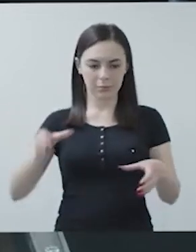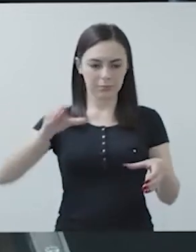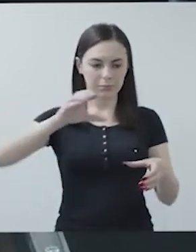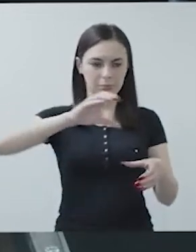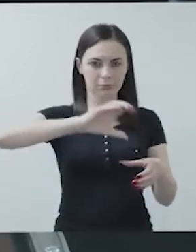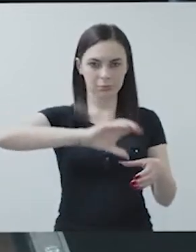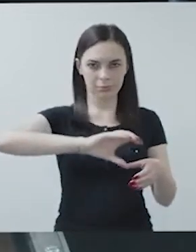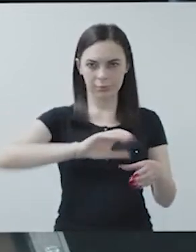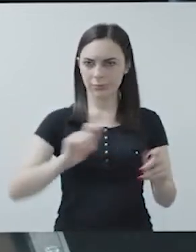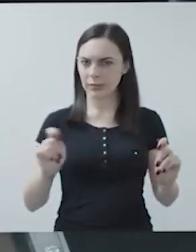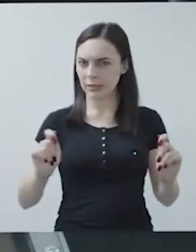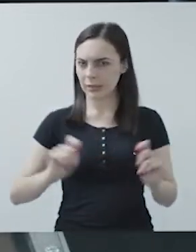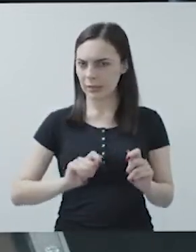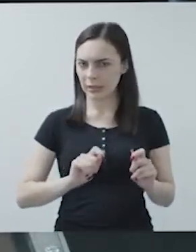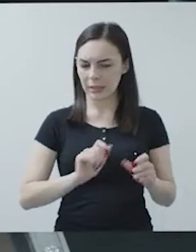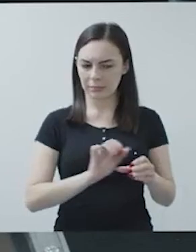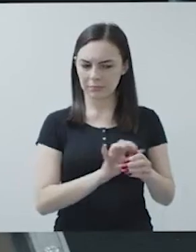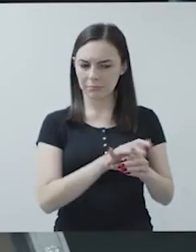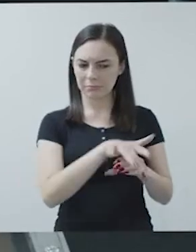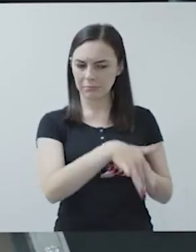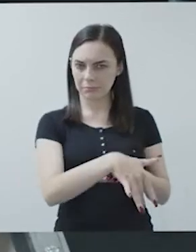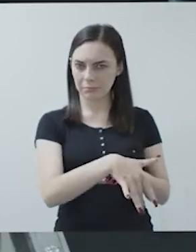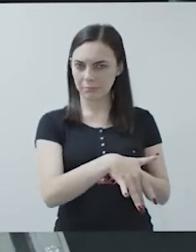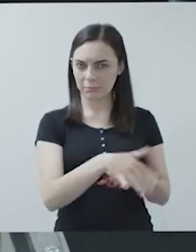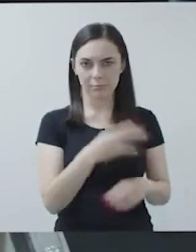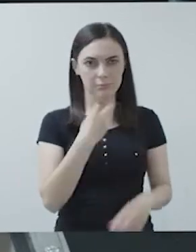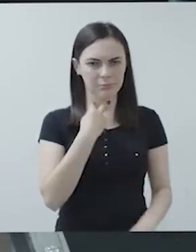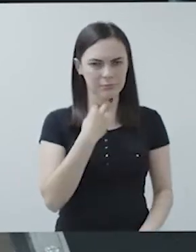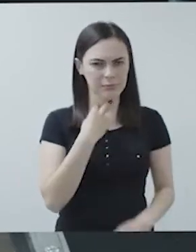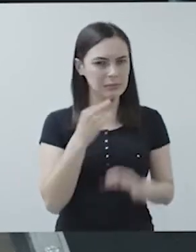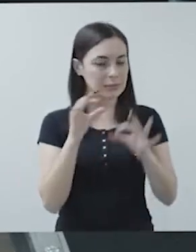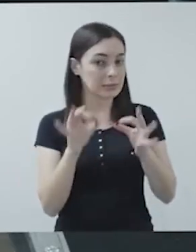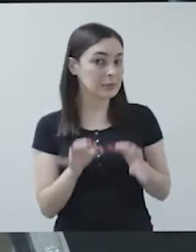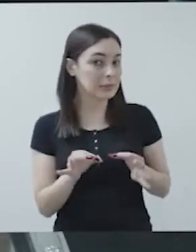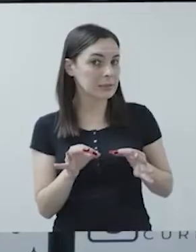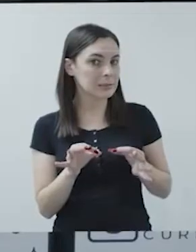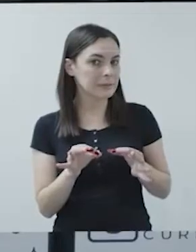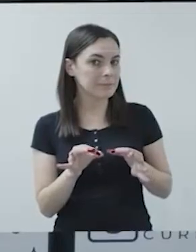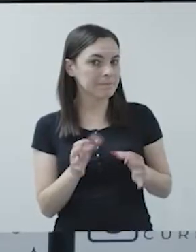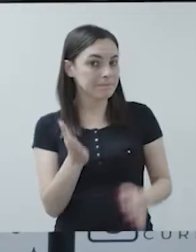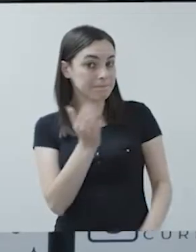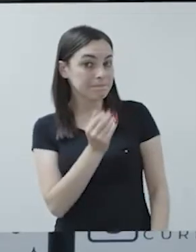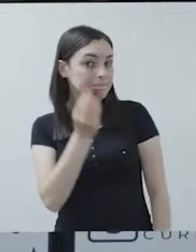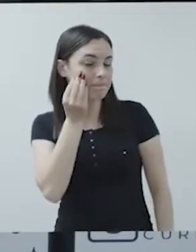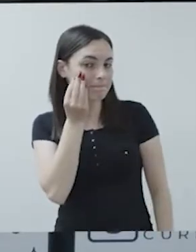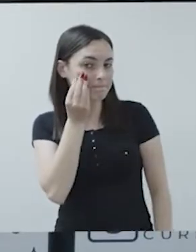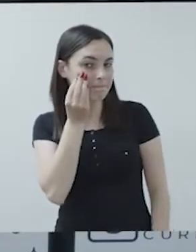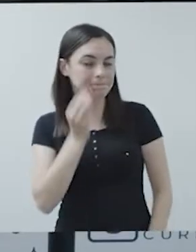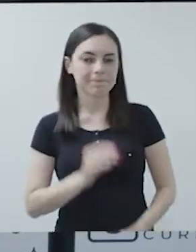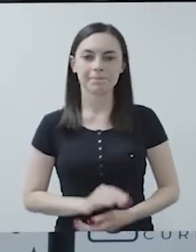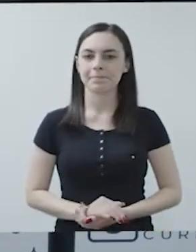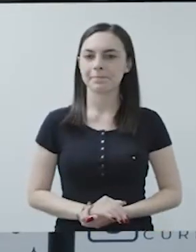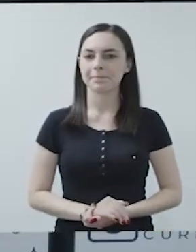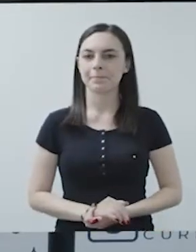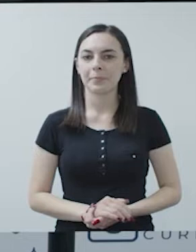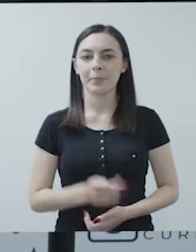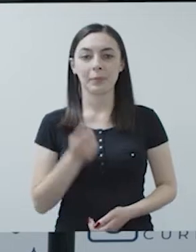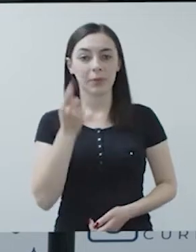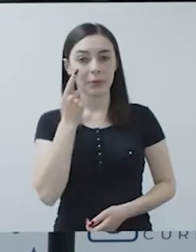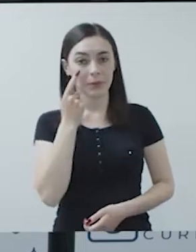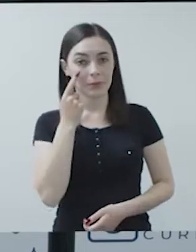do copo sem que transborde? Será que dá certo? Vamos tentar? Olha lá, nossa